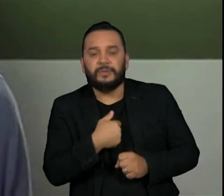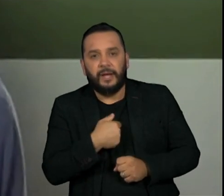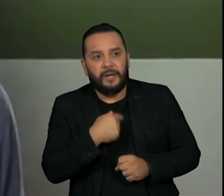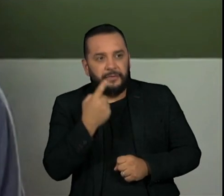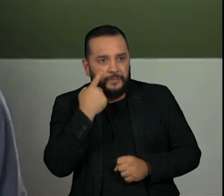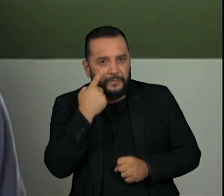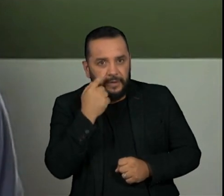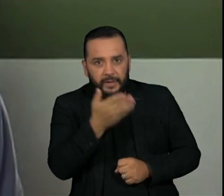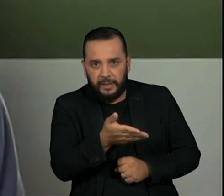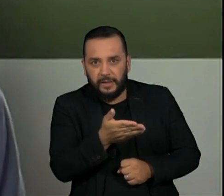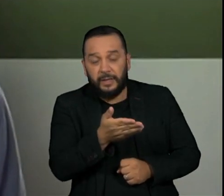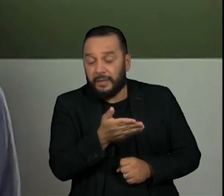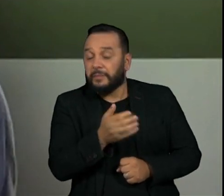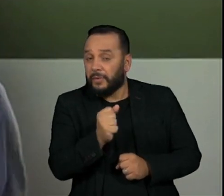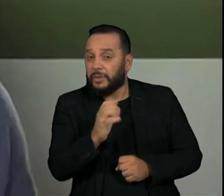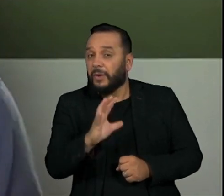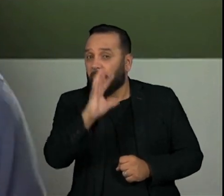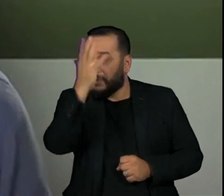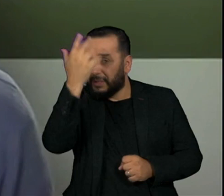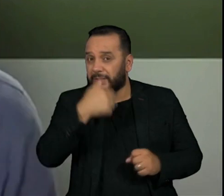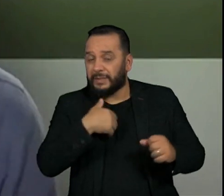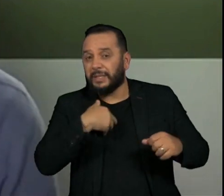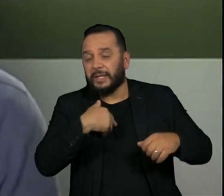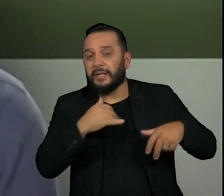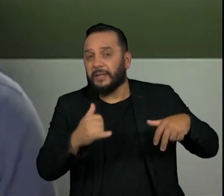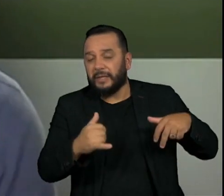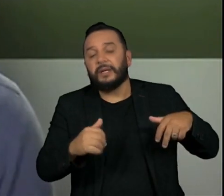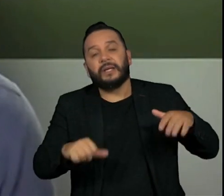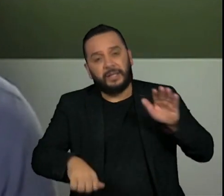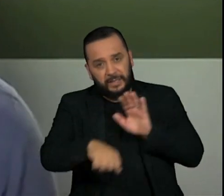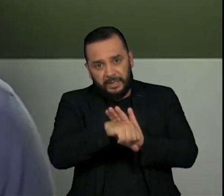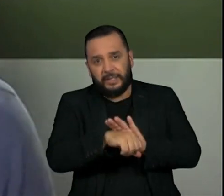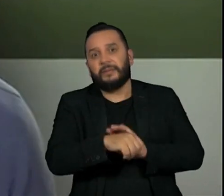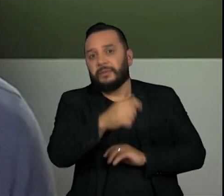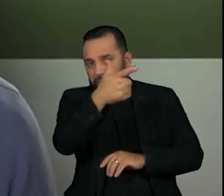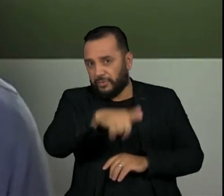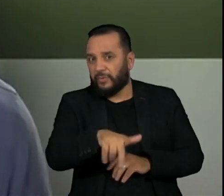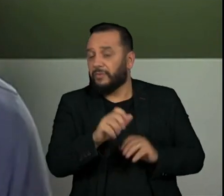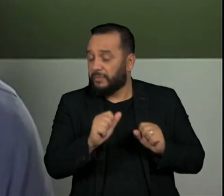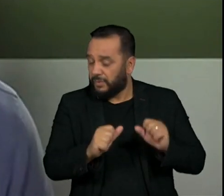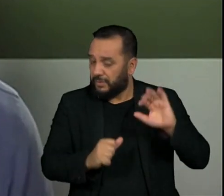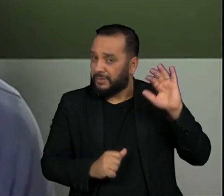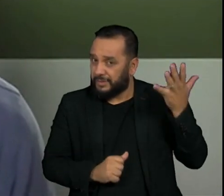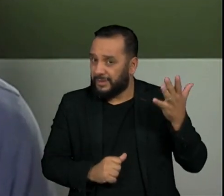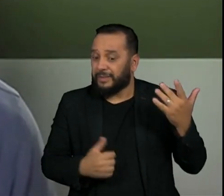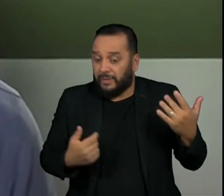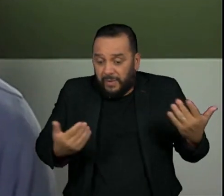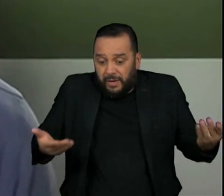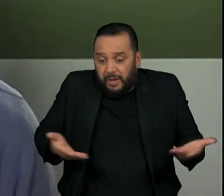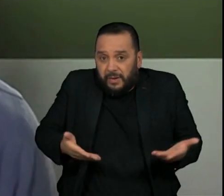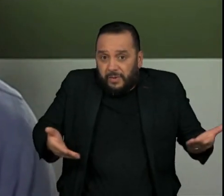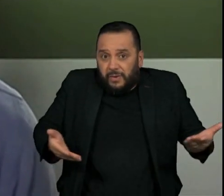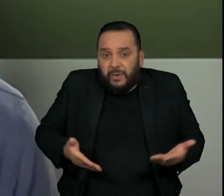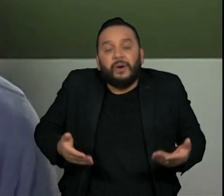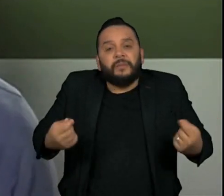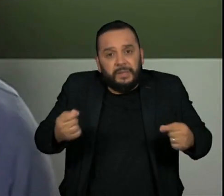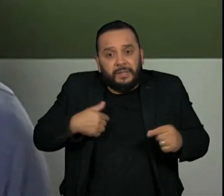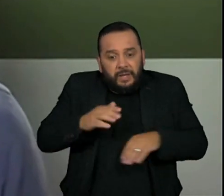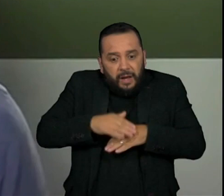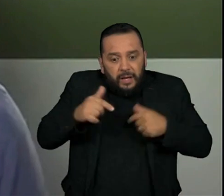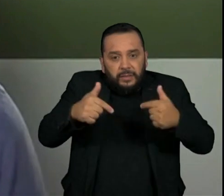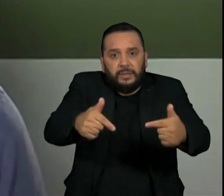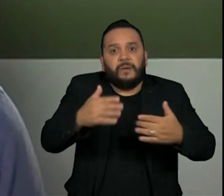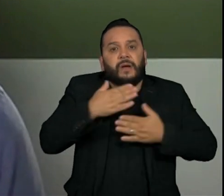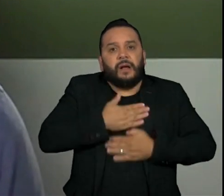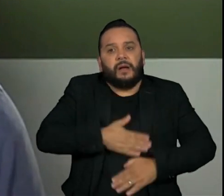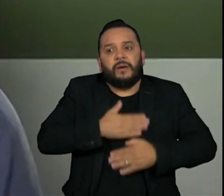algo aconteça de novo. Então, é necessário, sim, fazer alguma coisa enérgica, imediata, para acalmar as pessoas, sem